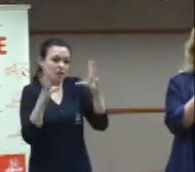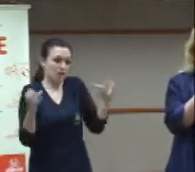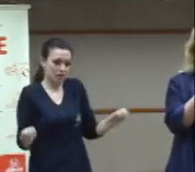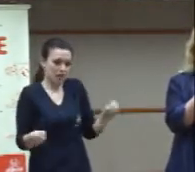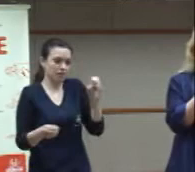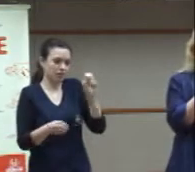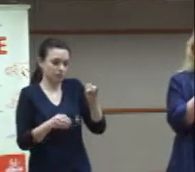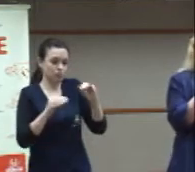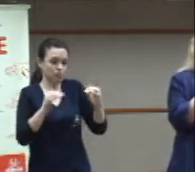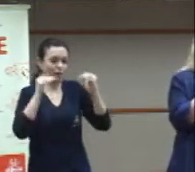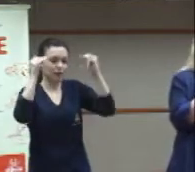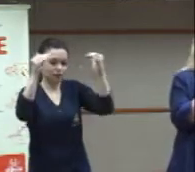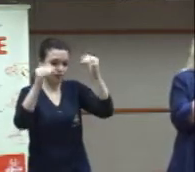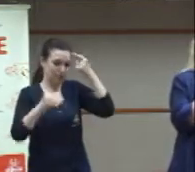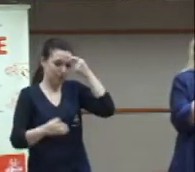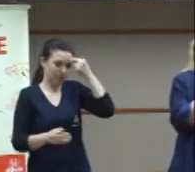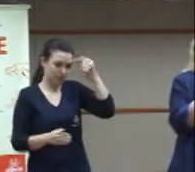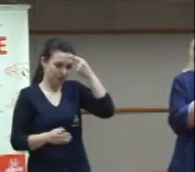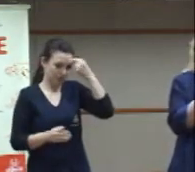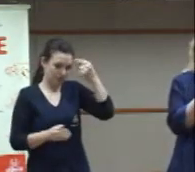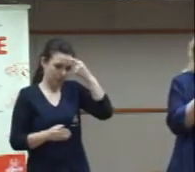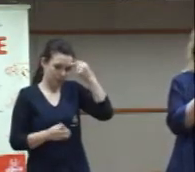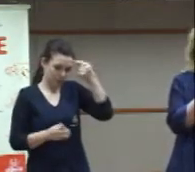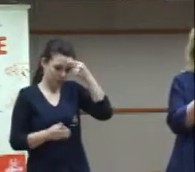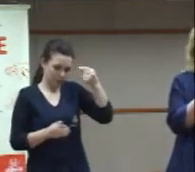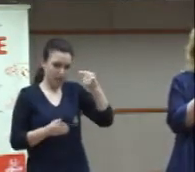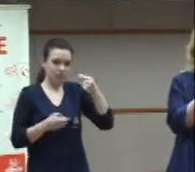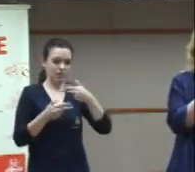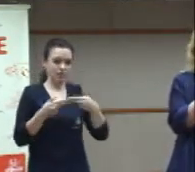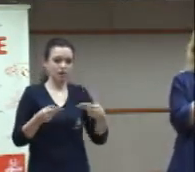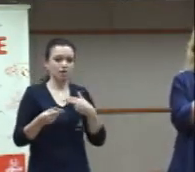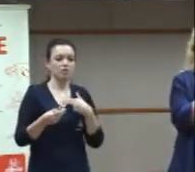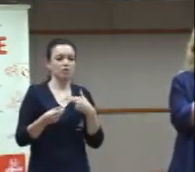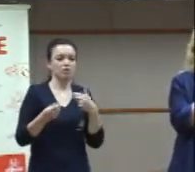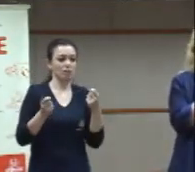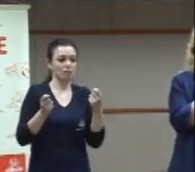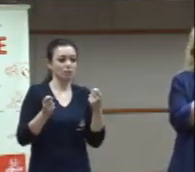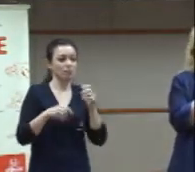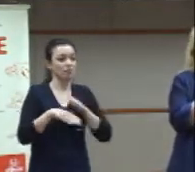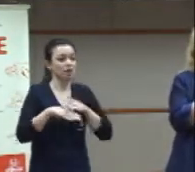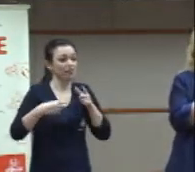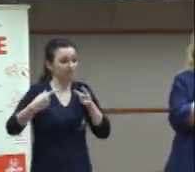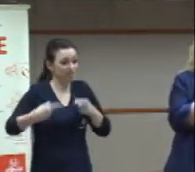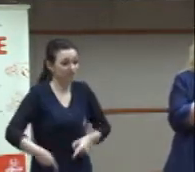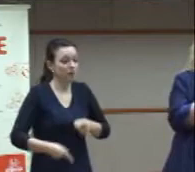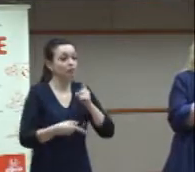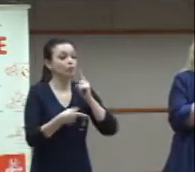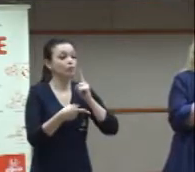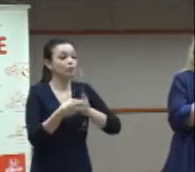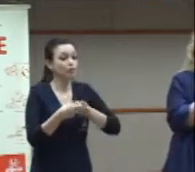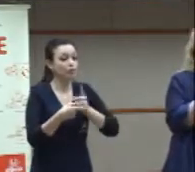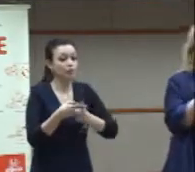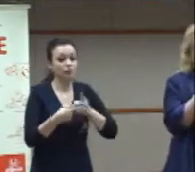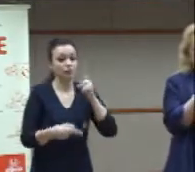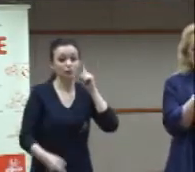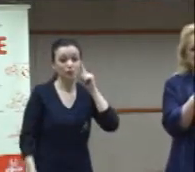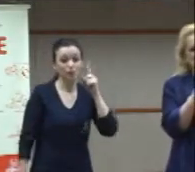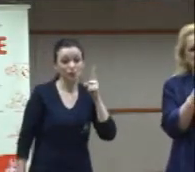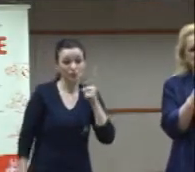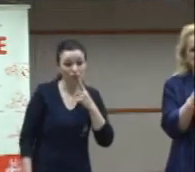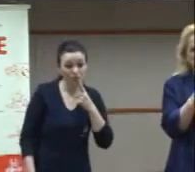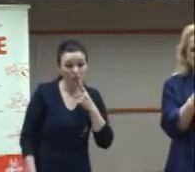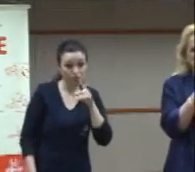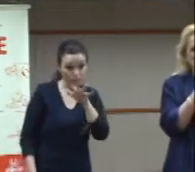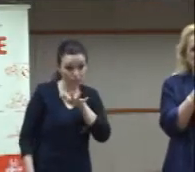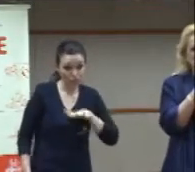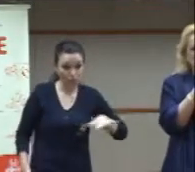de educação, não deixa de ser um desafio grande, porque os nossos surdos já vêm de